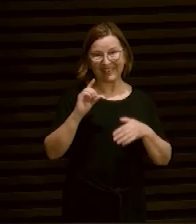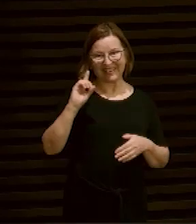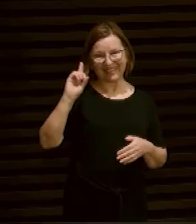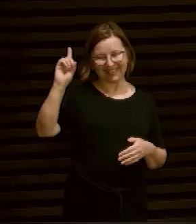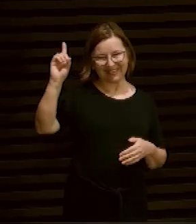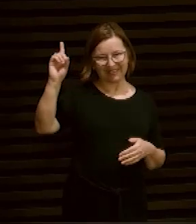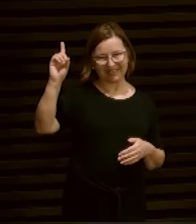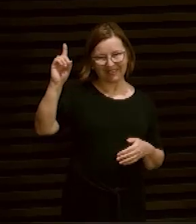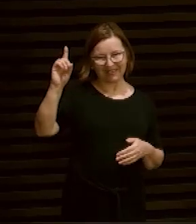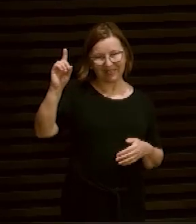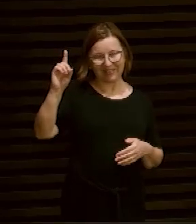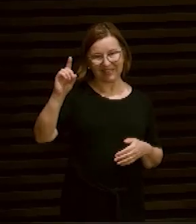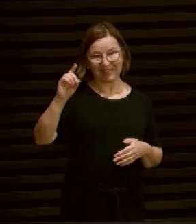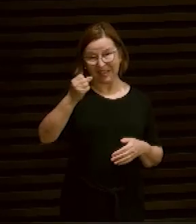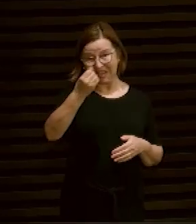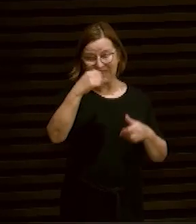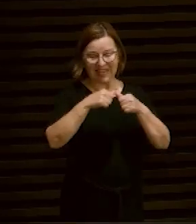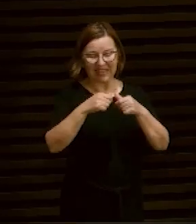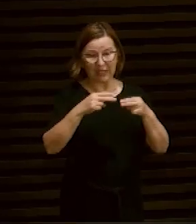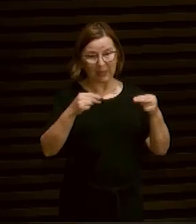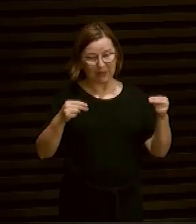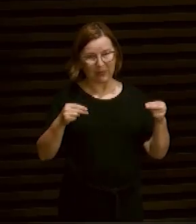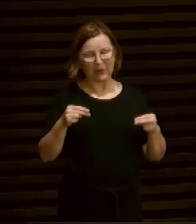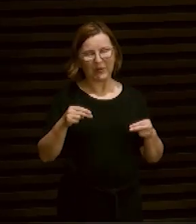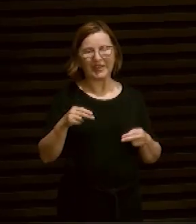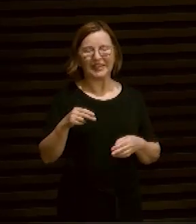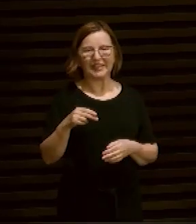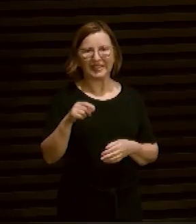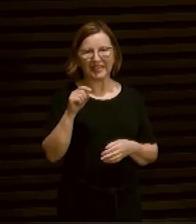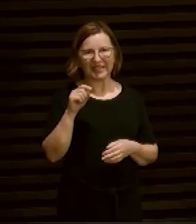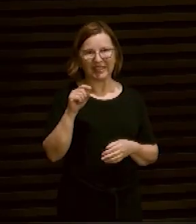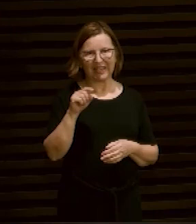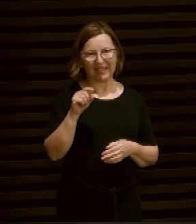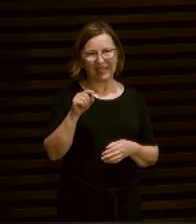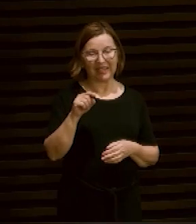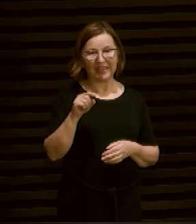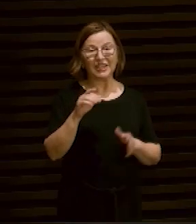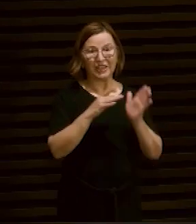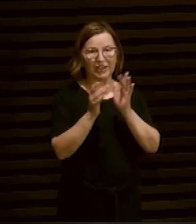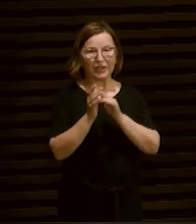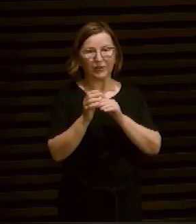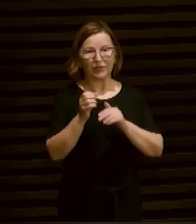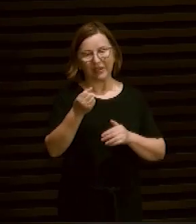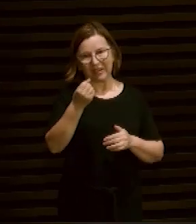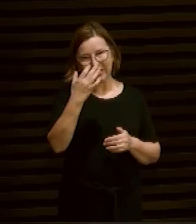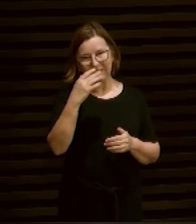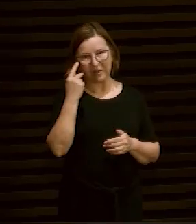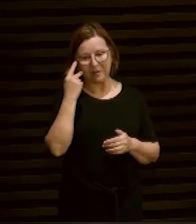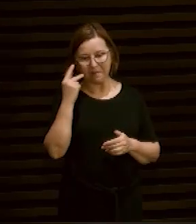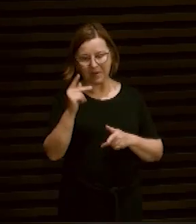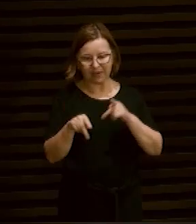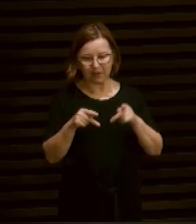ia revelar essas coisas a ele, ao Filho, e ele ia revelar aos pequeninos e humildes, aí ele